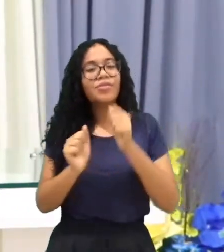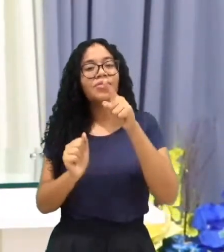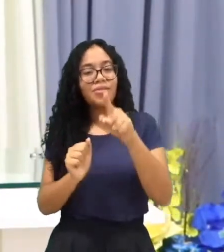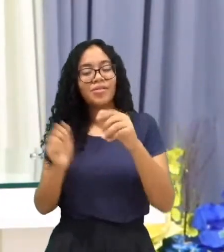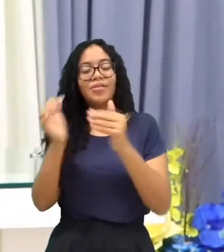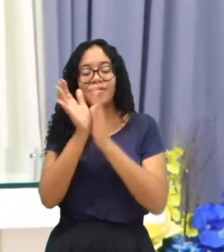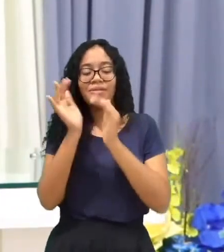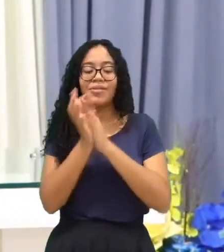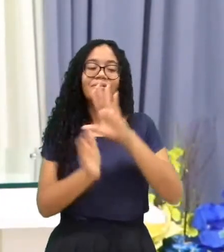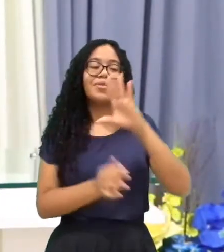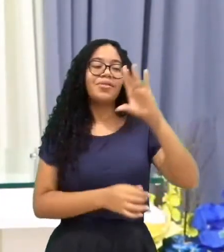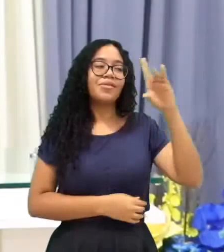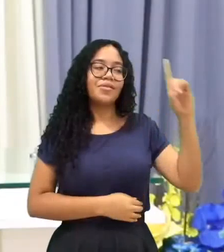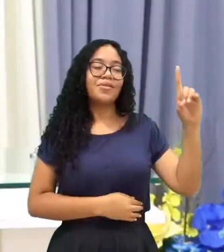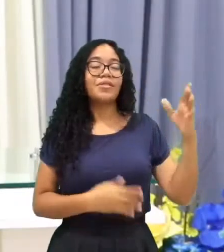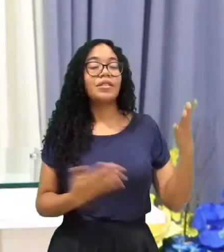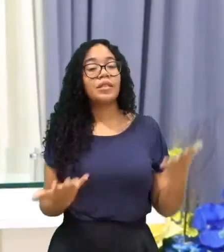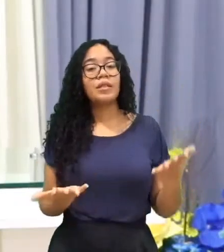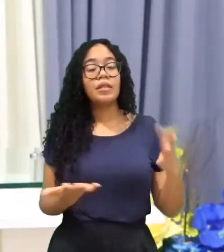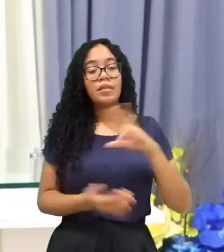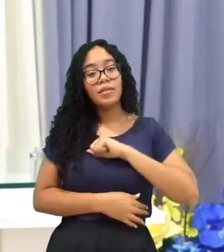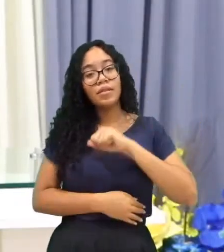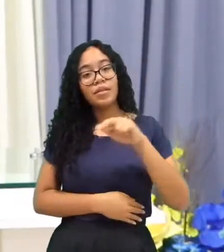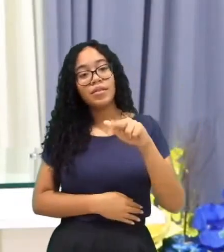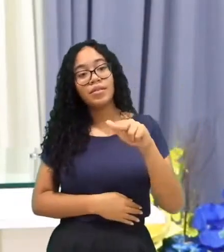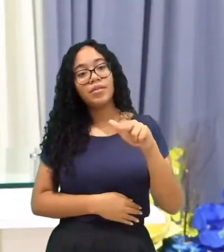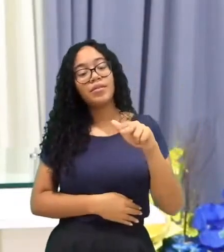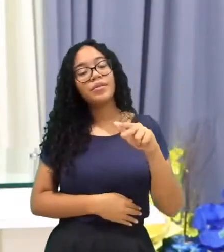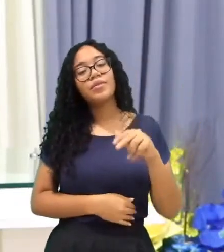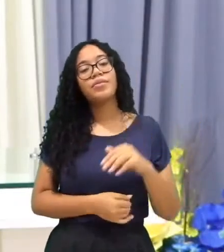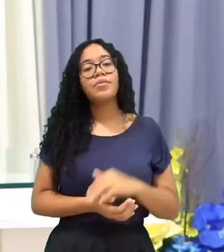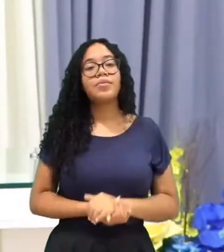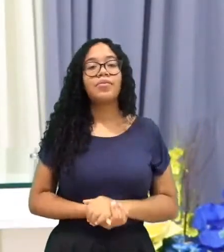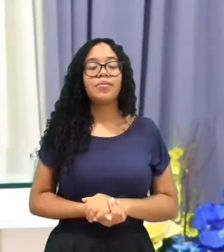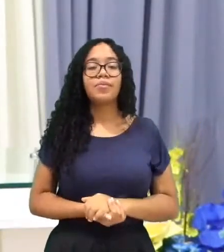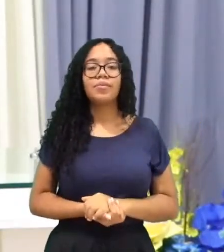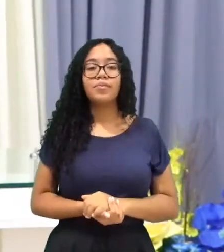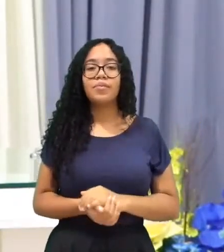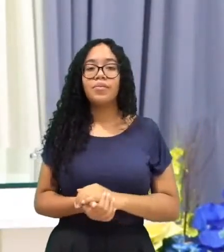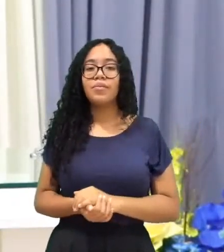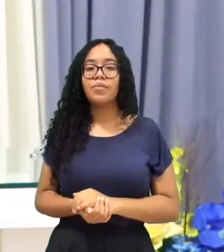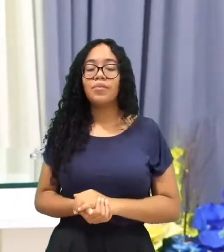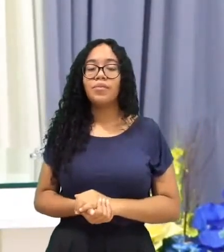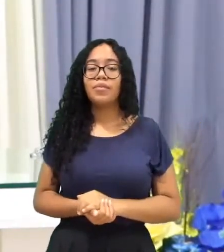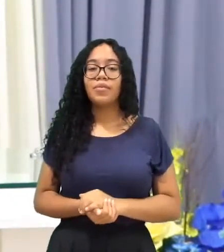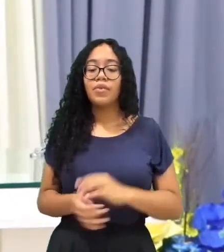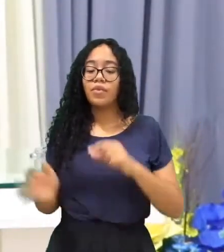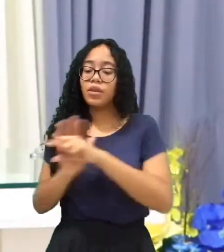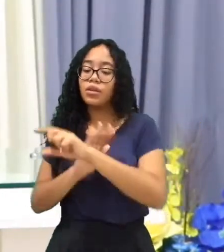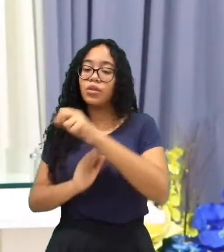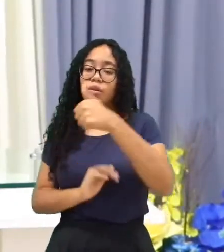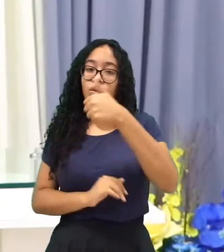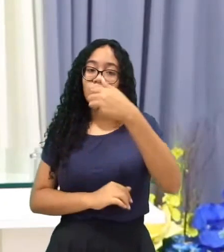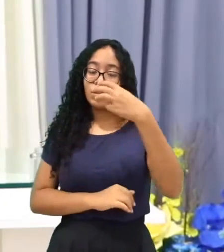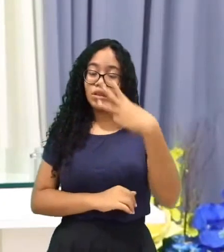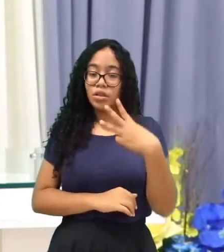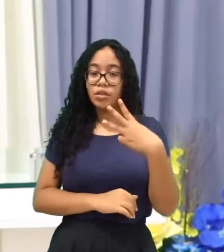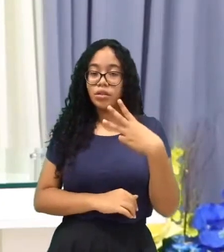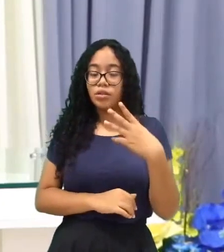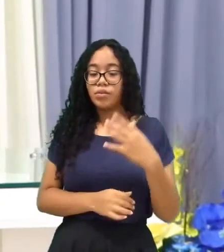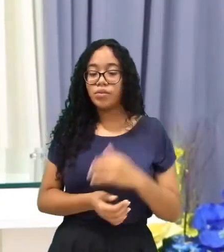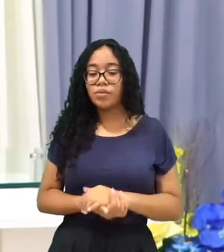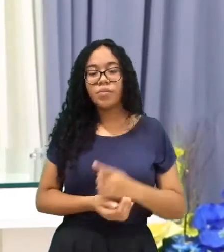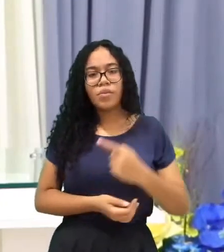nome do Senhor. Então, queridos, não desistamos. O versículo seguinte, 13,